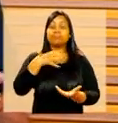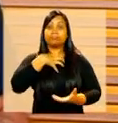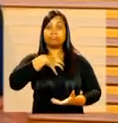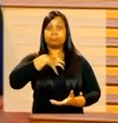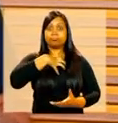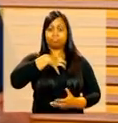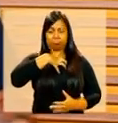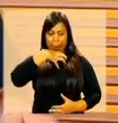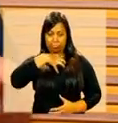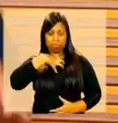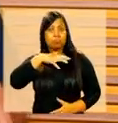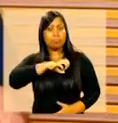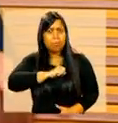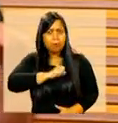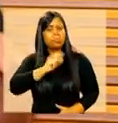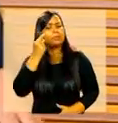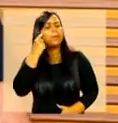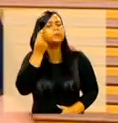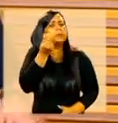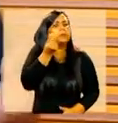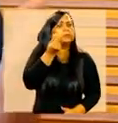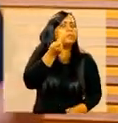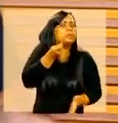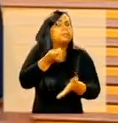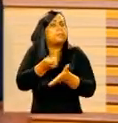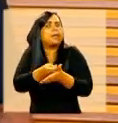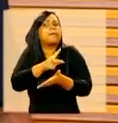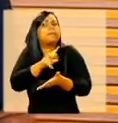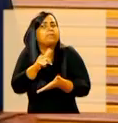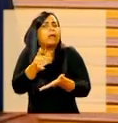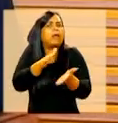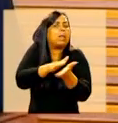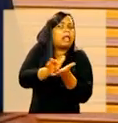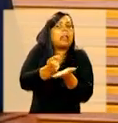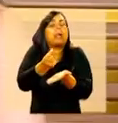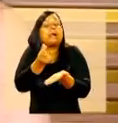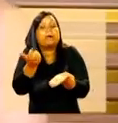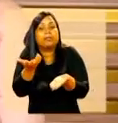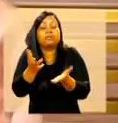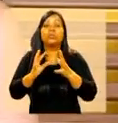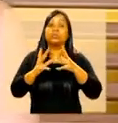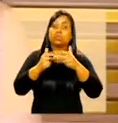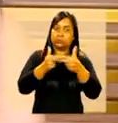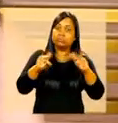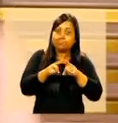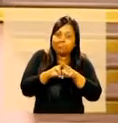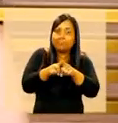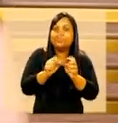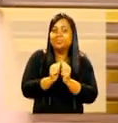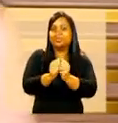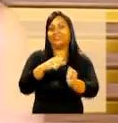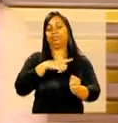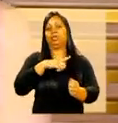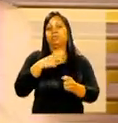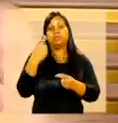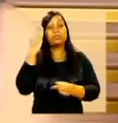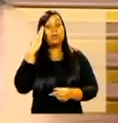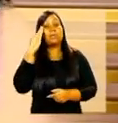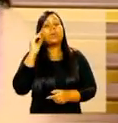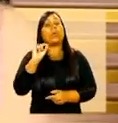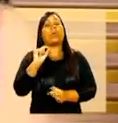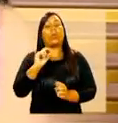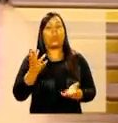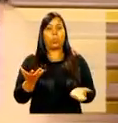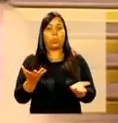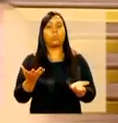minha personalidade? Ou eu penso primeiro no custo, enquanto eu vou gastar? Eu acho que tudo isso anda junto, Sim. né? Você tem que